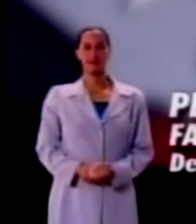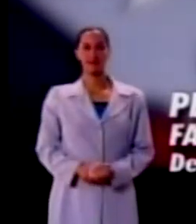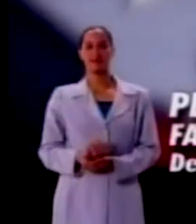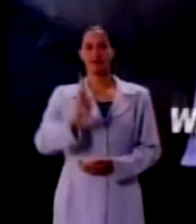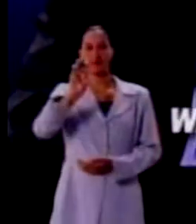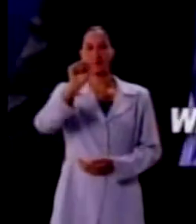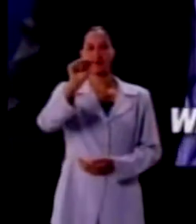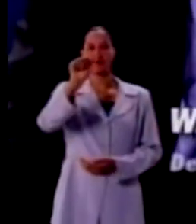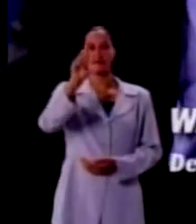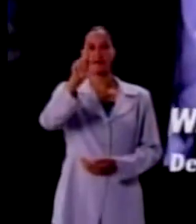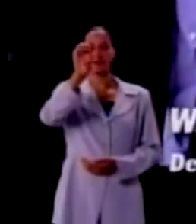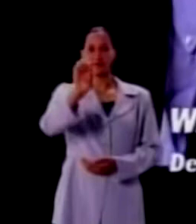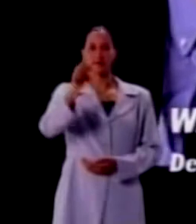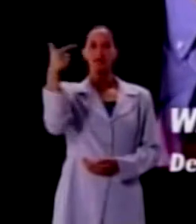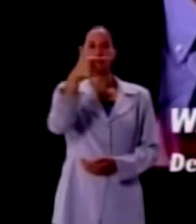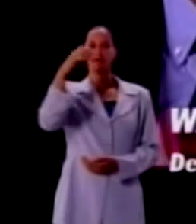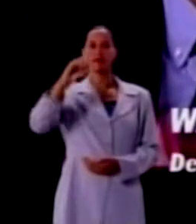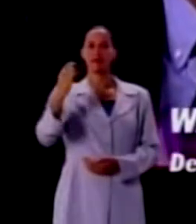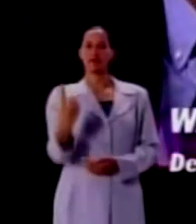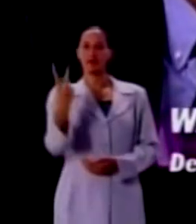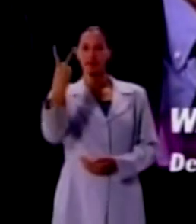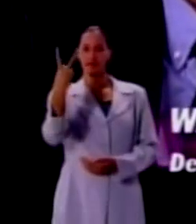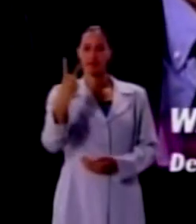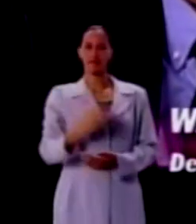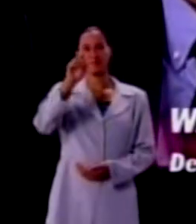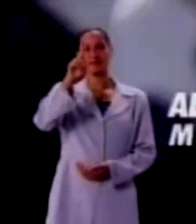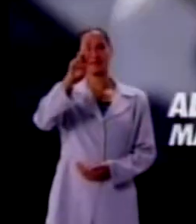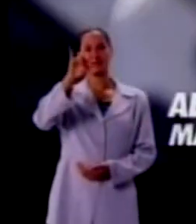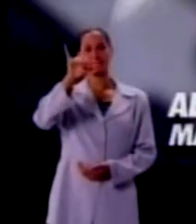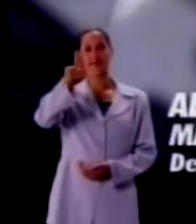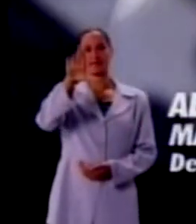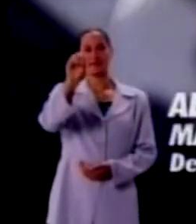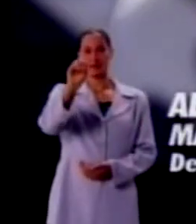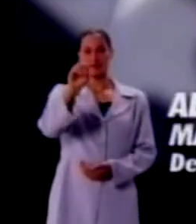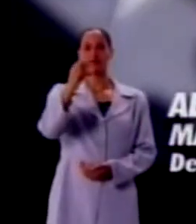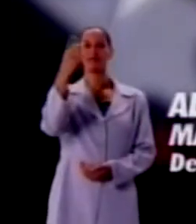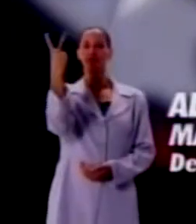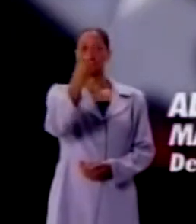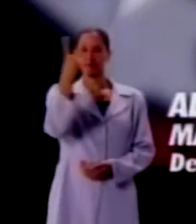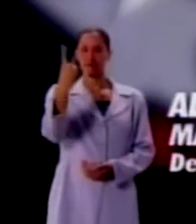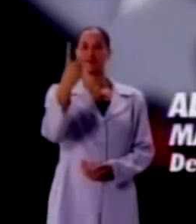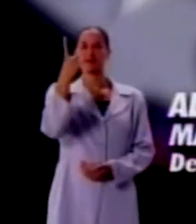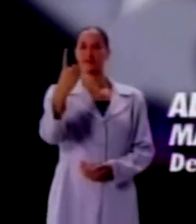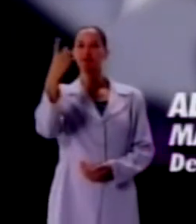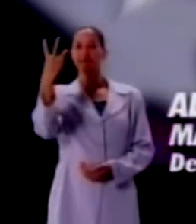22777. Vadê, 22012. Adriano Massaira,